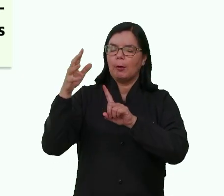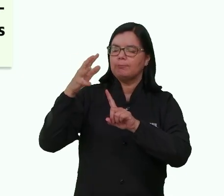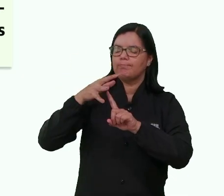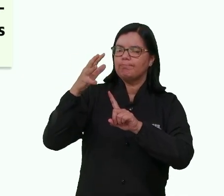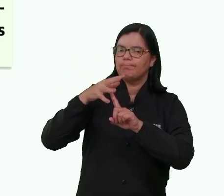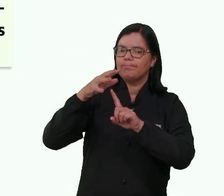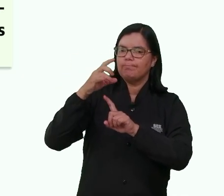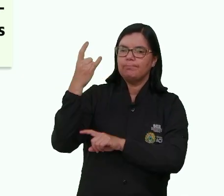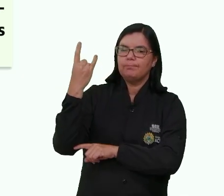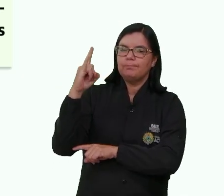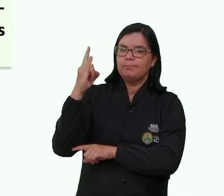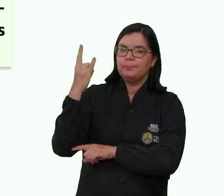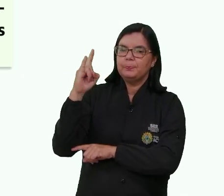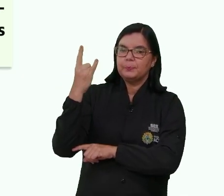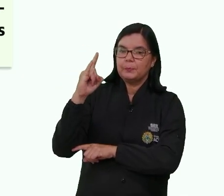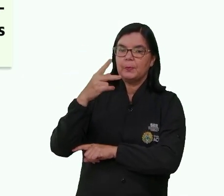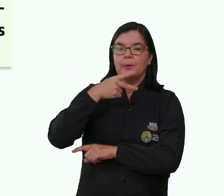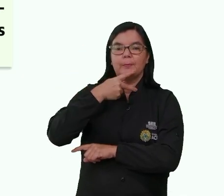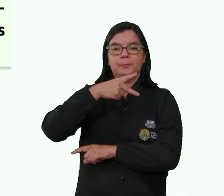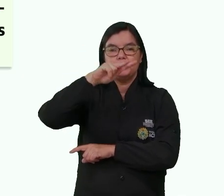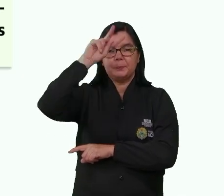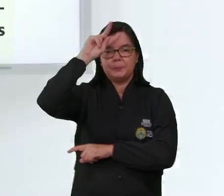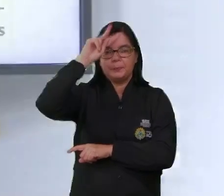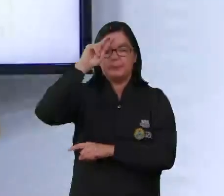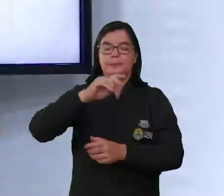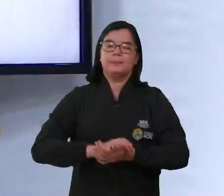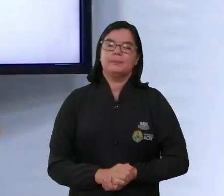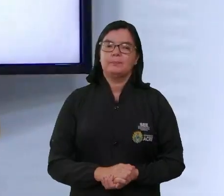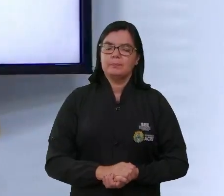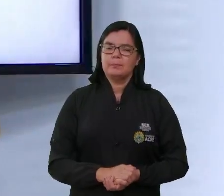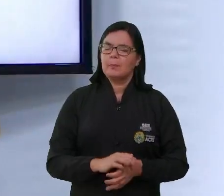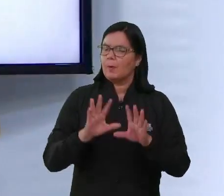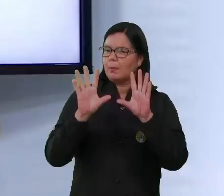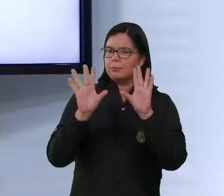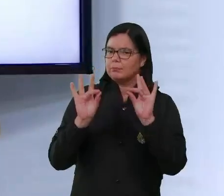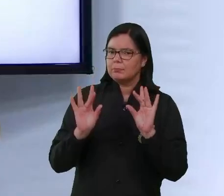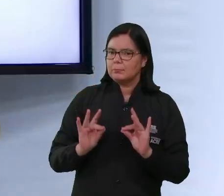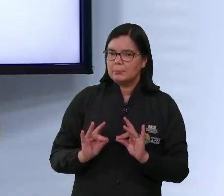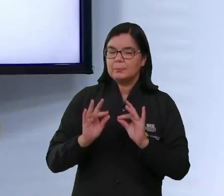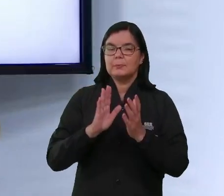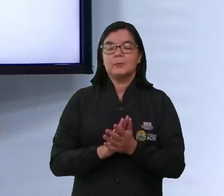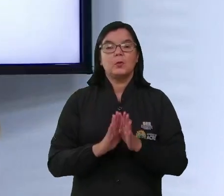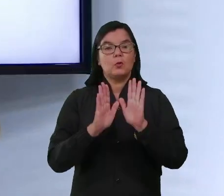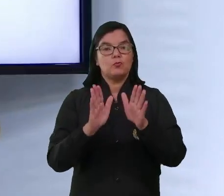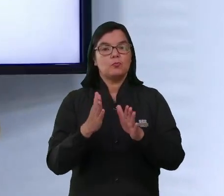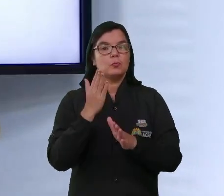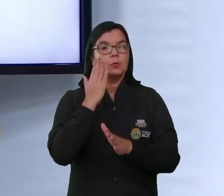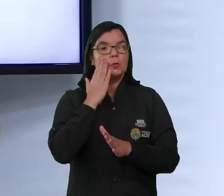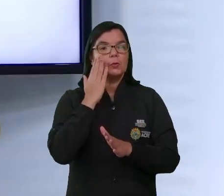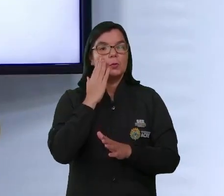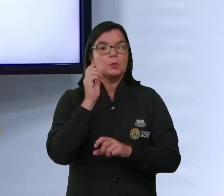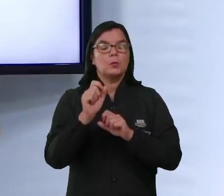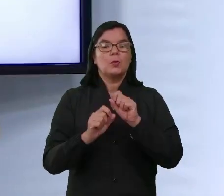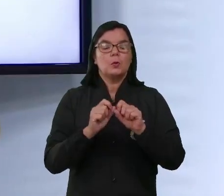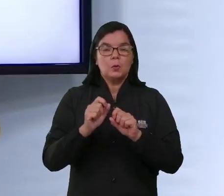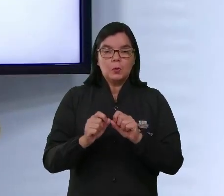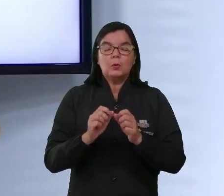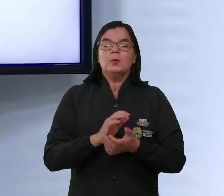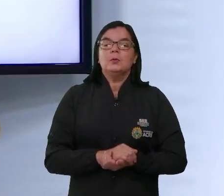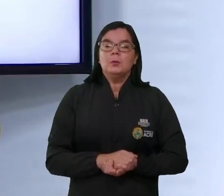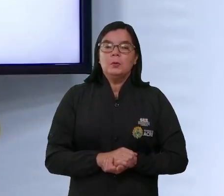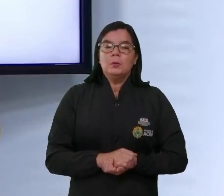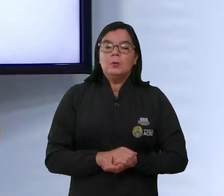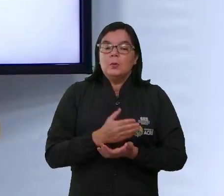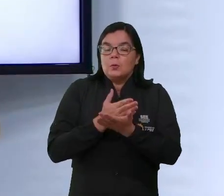influências bolivianas e peruanas. Em síntese, nós podemos já entender,